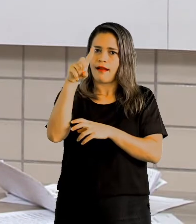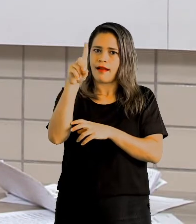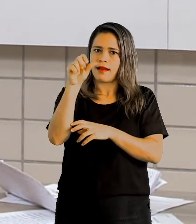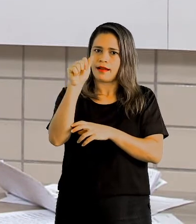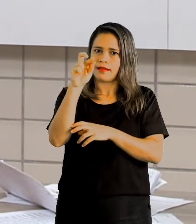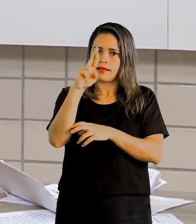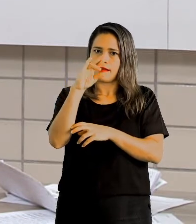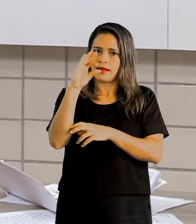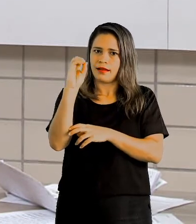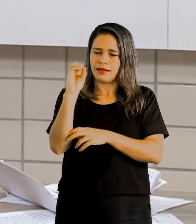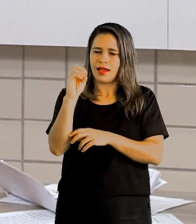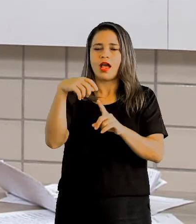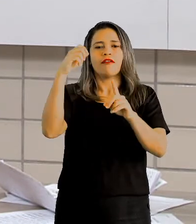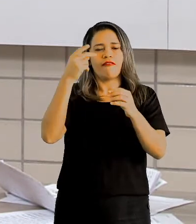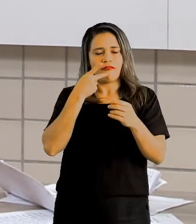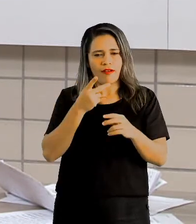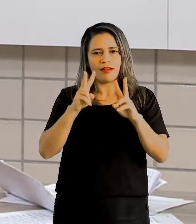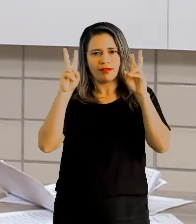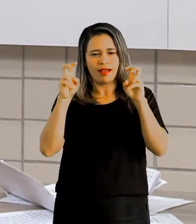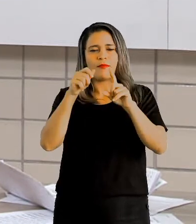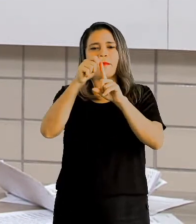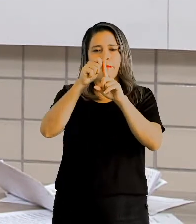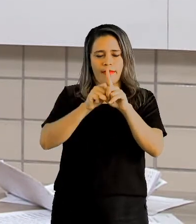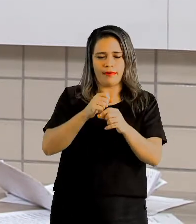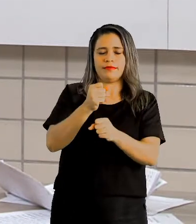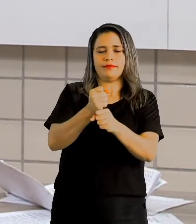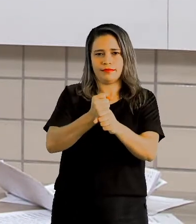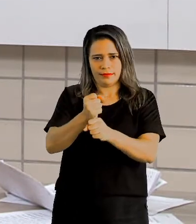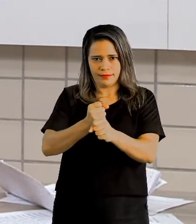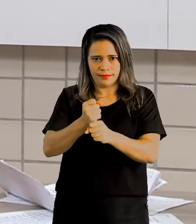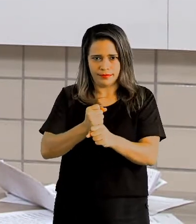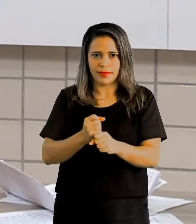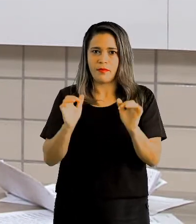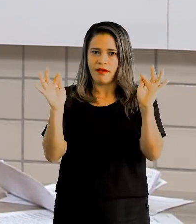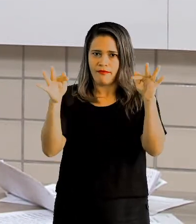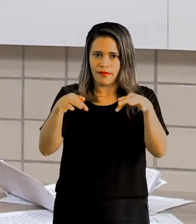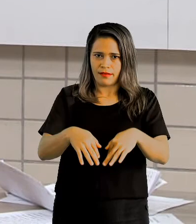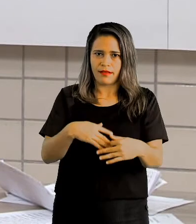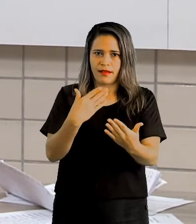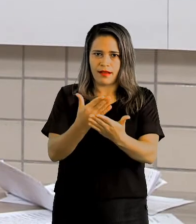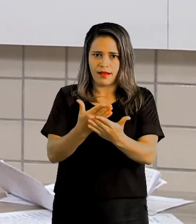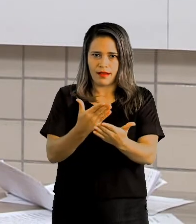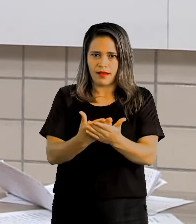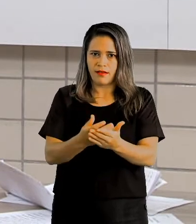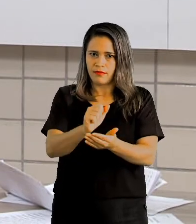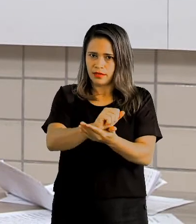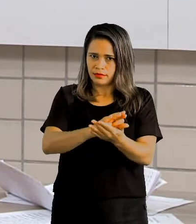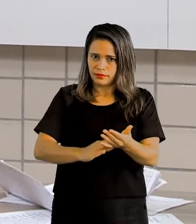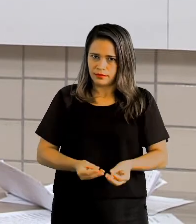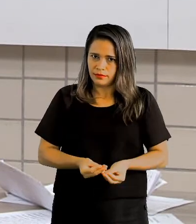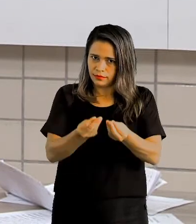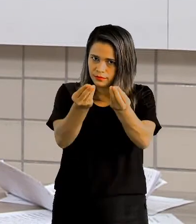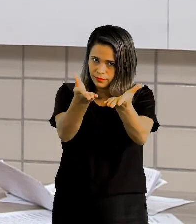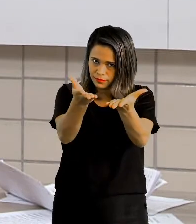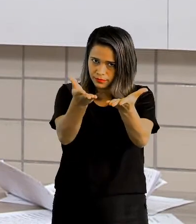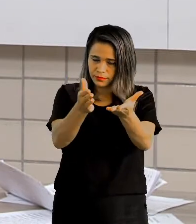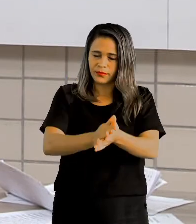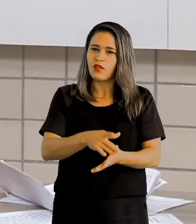todinho fala dos meses do ano. E para finalizar nossas aulas, eu vou deixar uma tarefa para vocês. Vocês